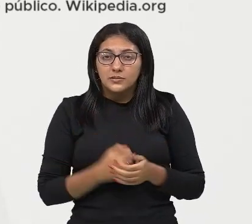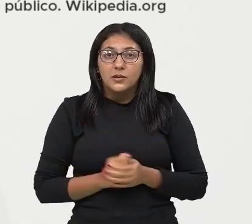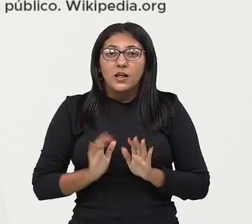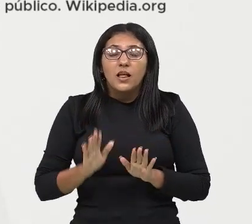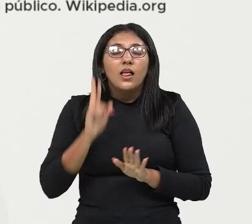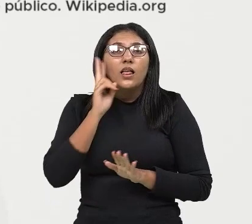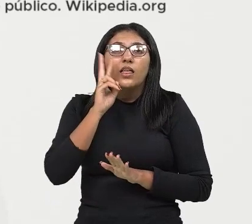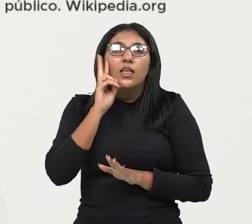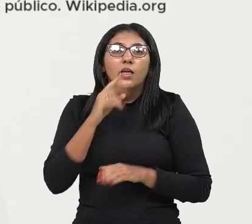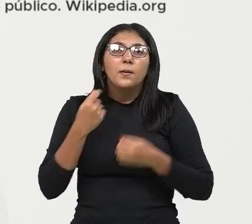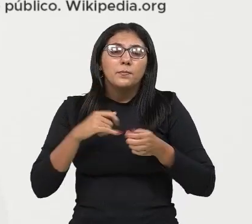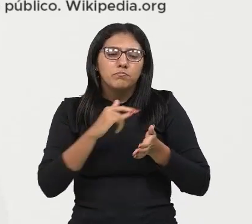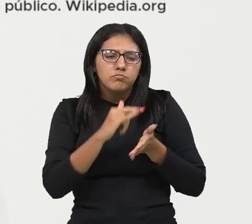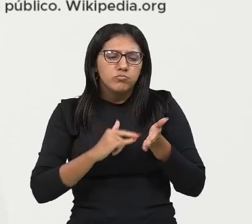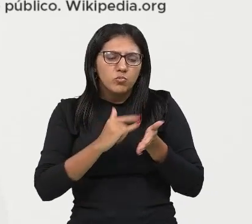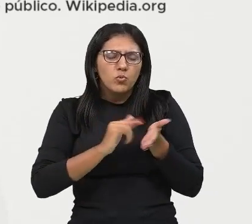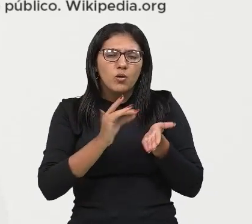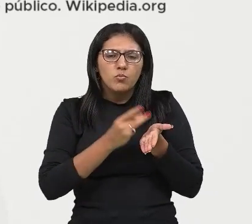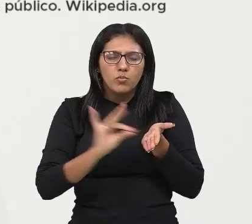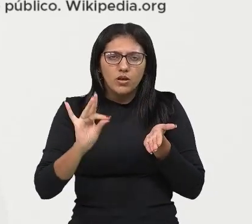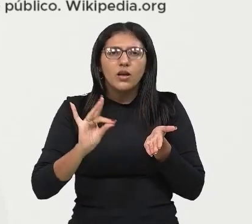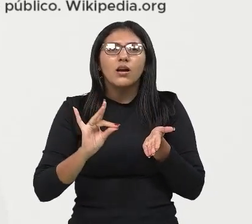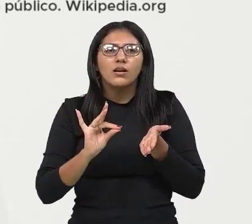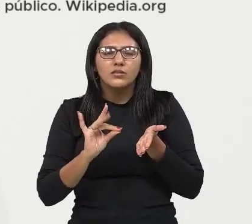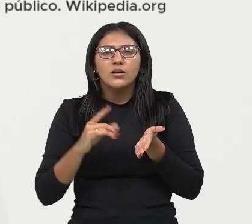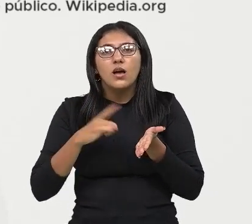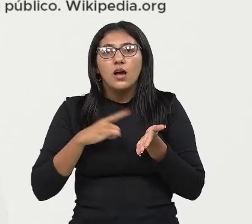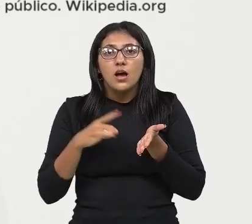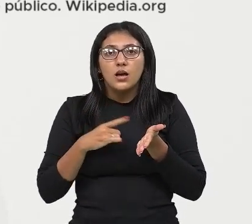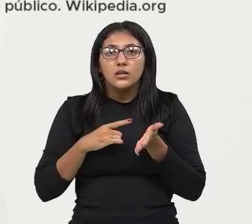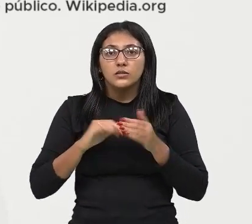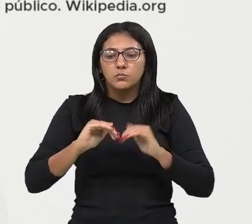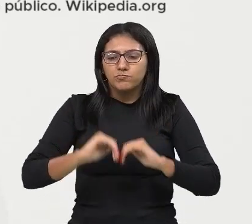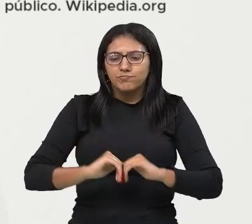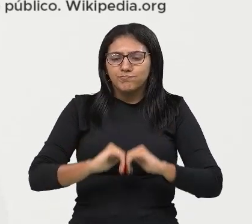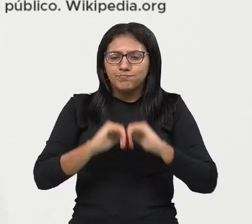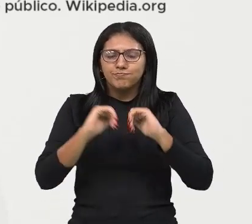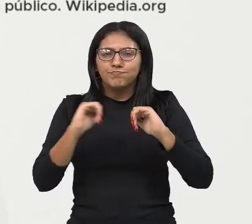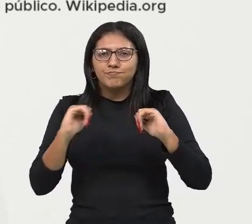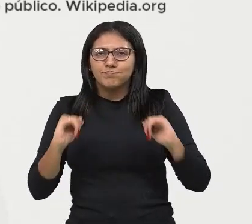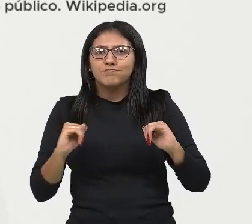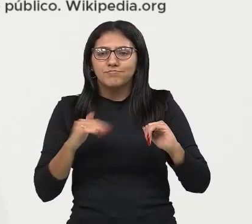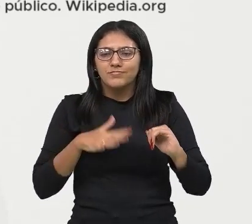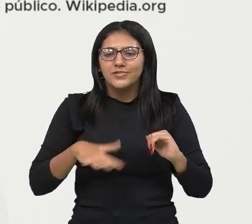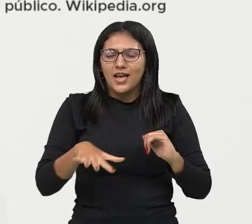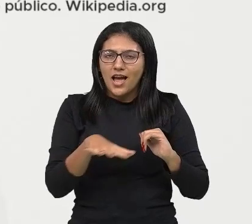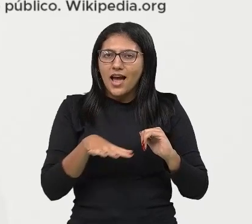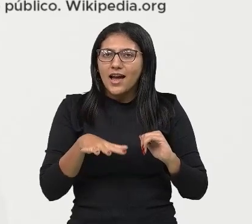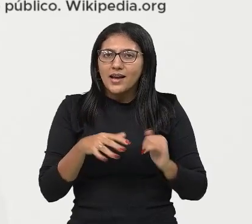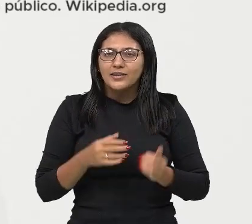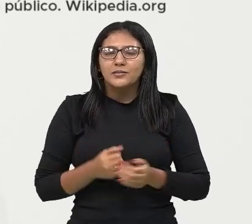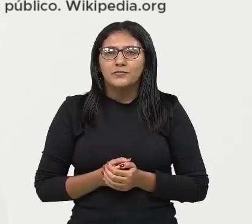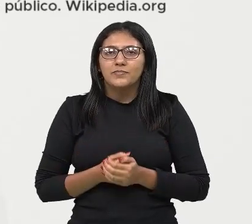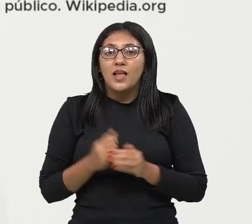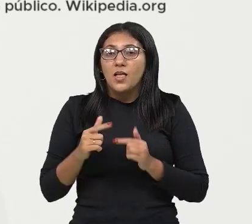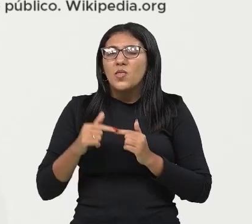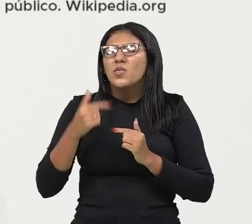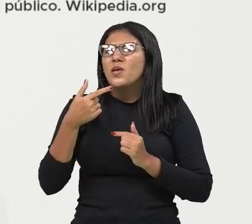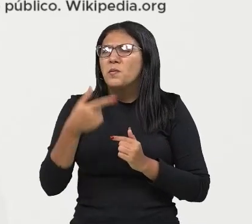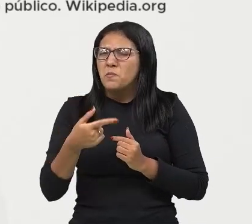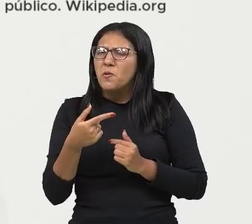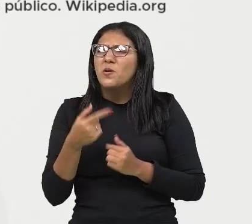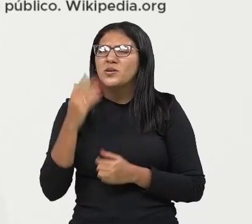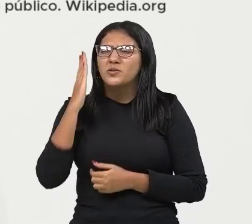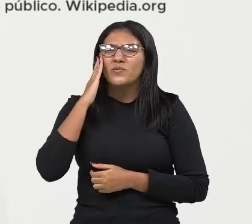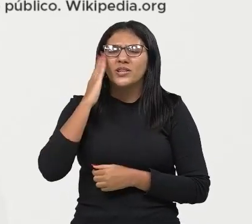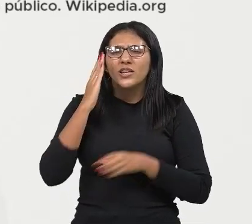eles estabeleceram esses tratados para dividir o território, né? E posteriormente a gente vai verificar que